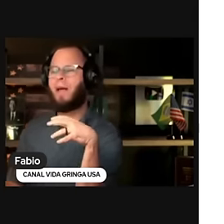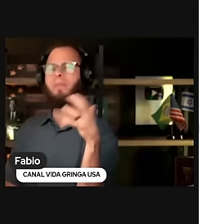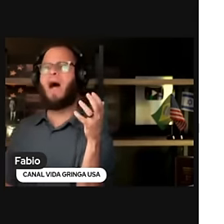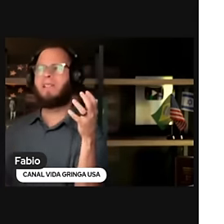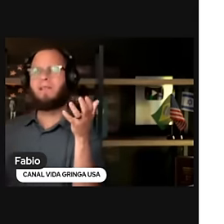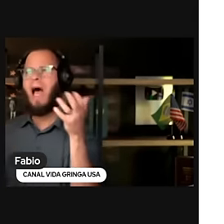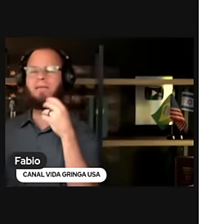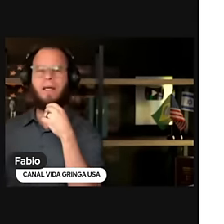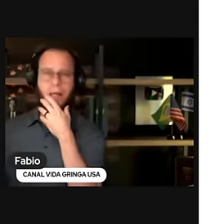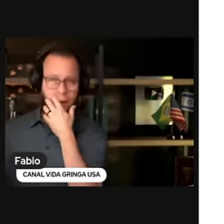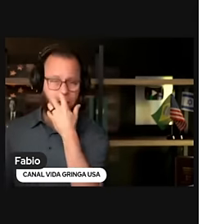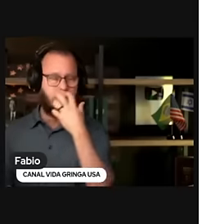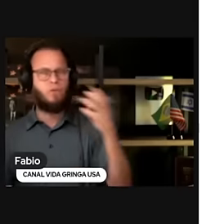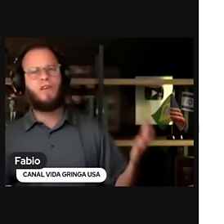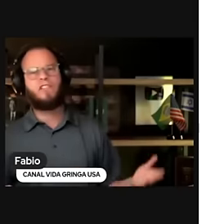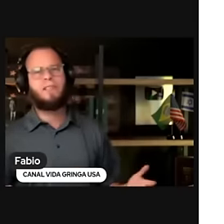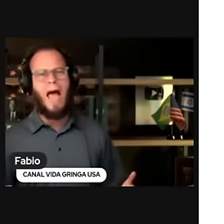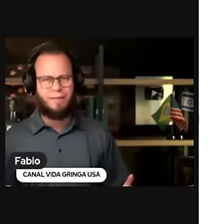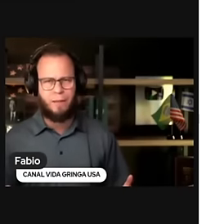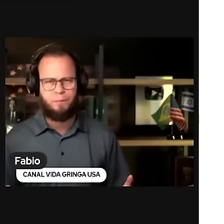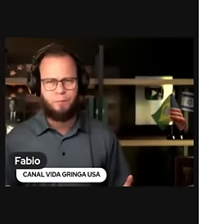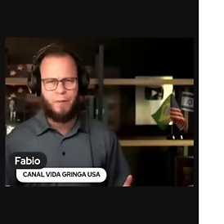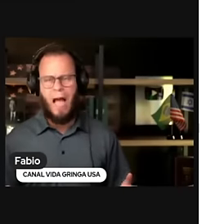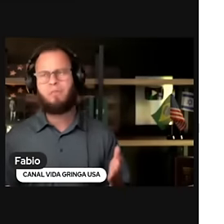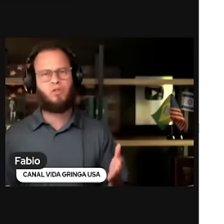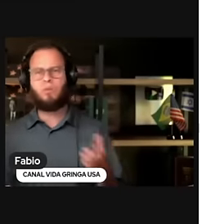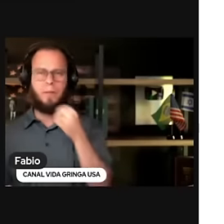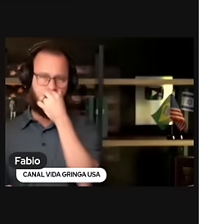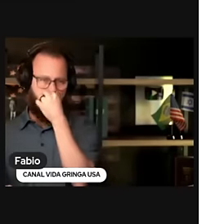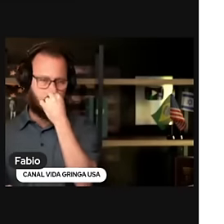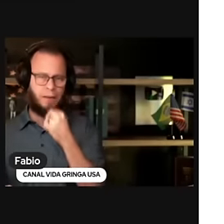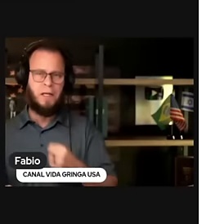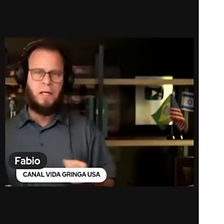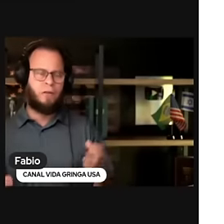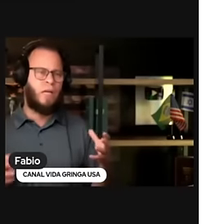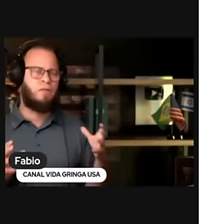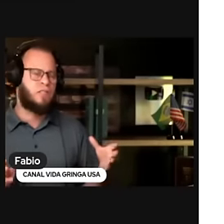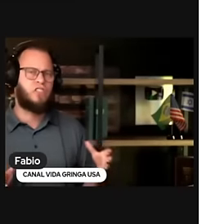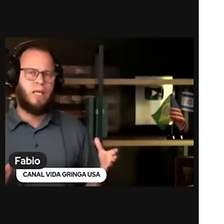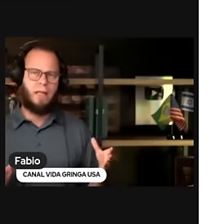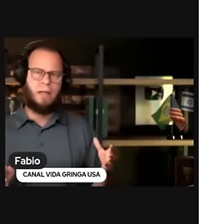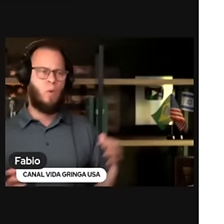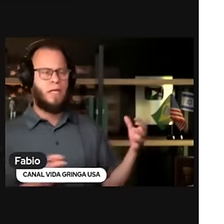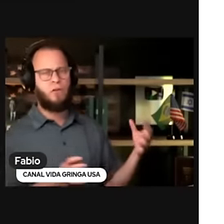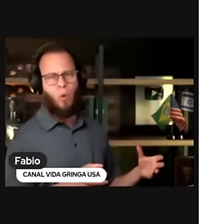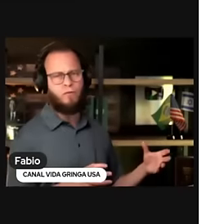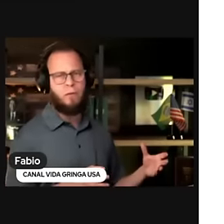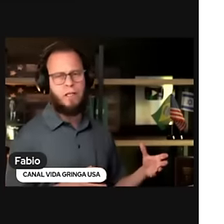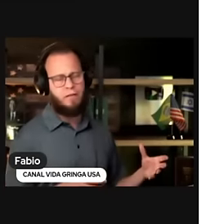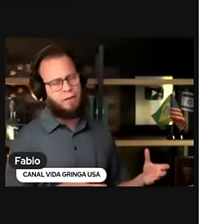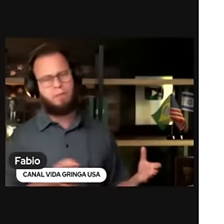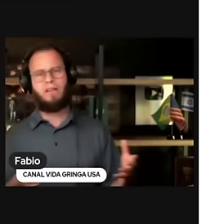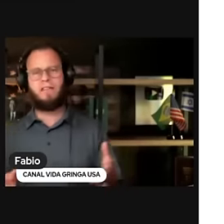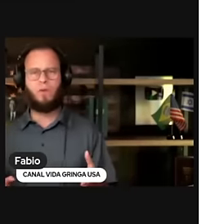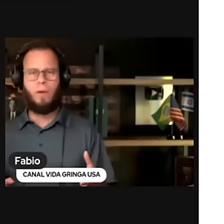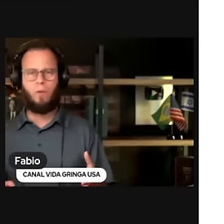para paz nada então se ele não fez nada absolutamente nada então o que que vocês querem alguém novo que